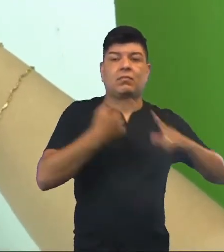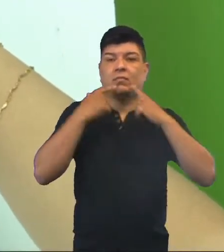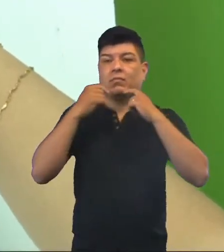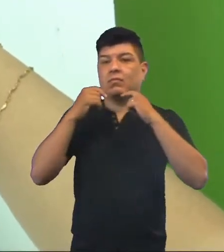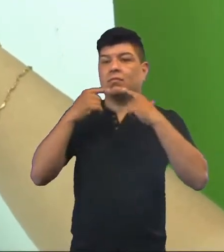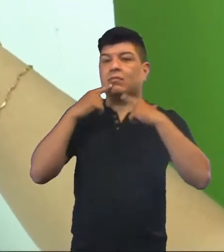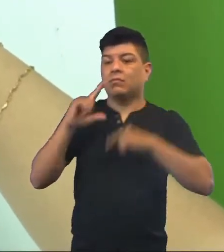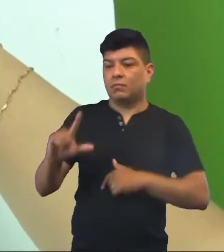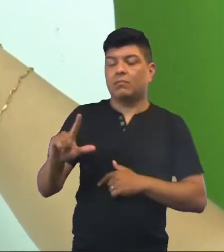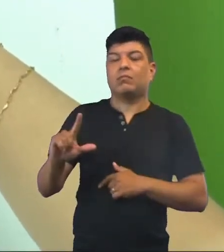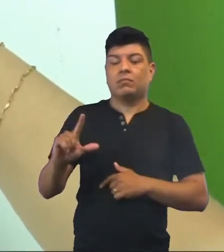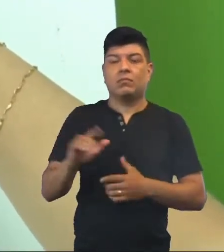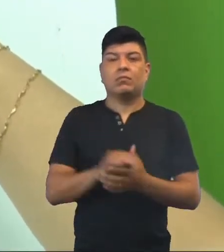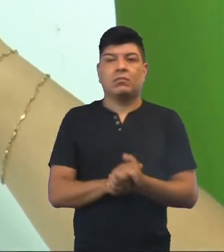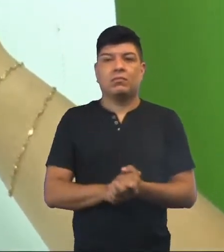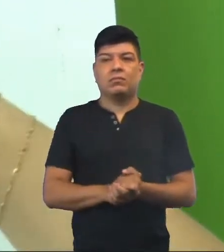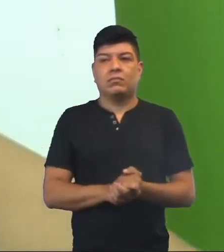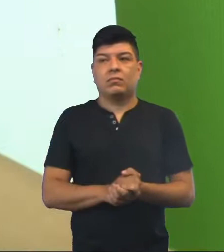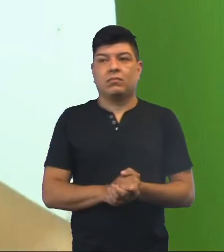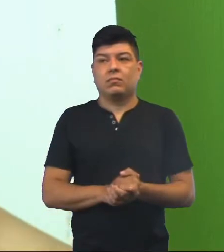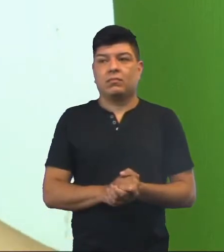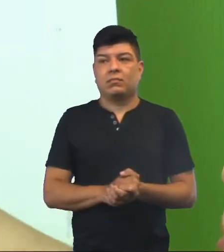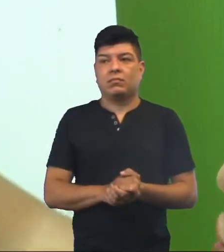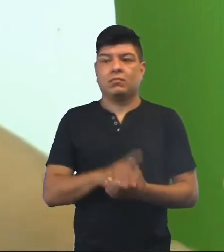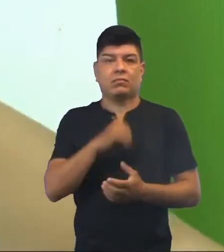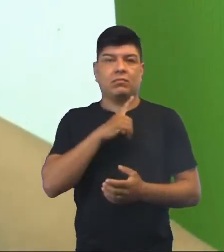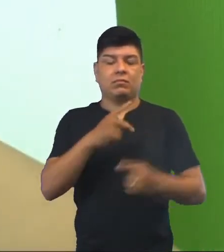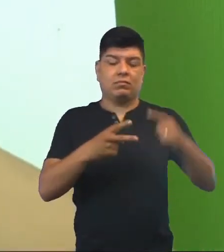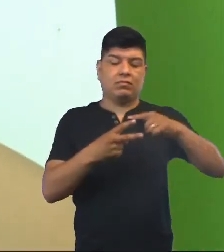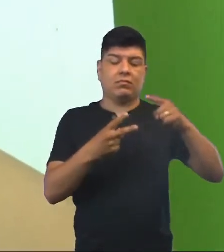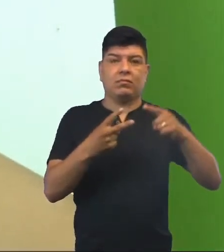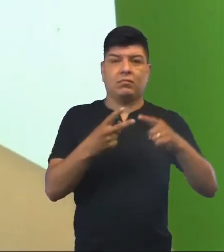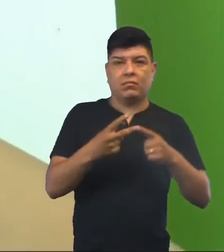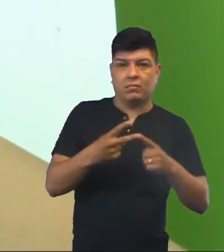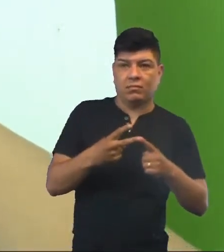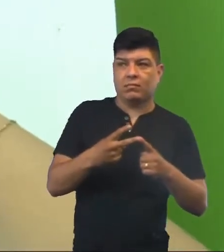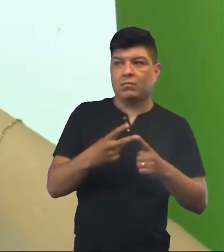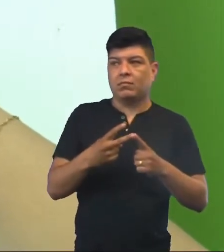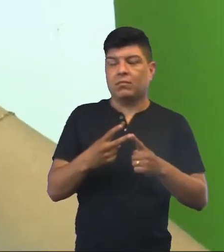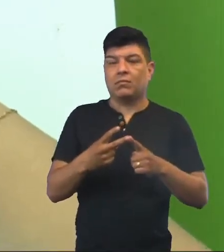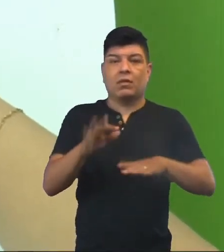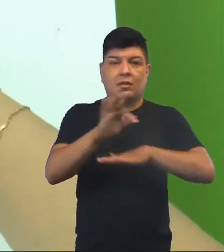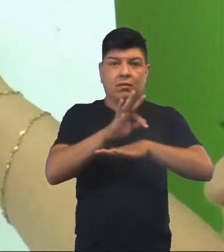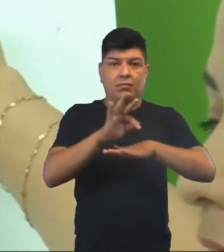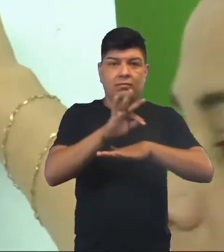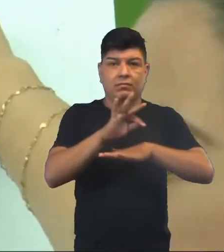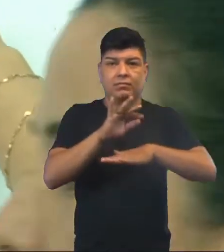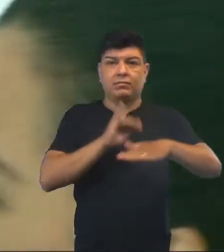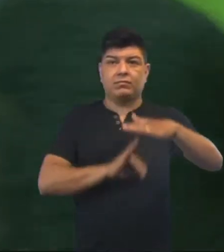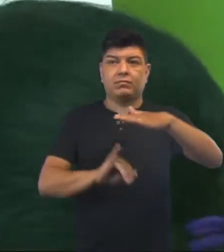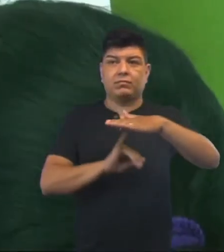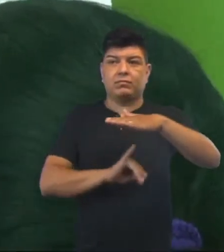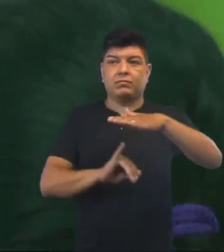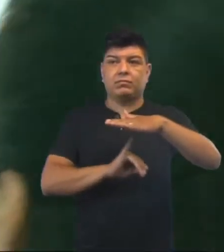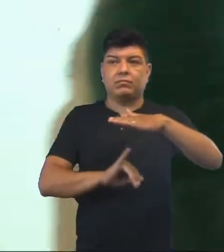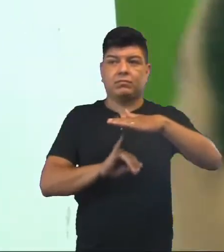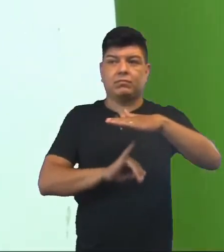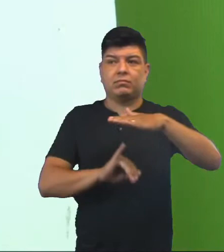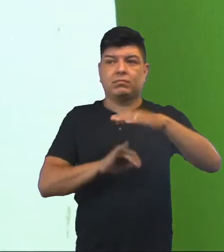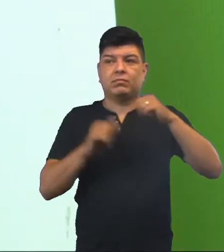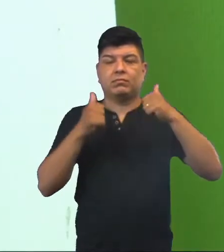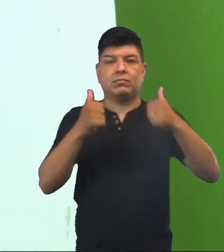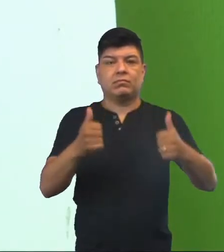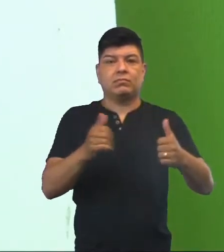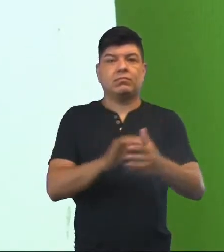língua, tá? Elas têm duas formas, a formal e informal,